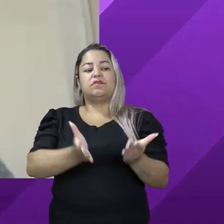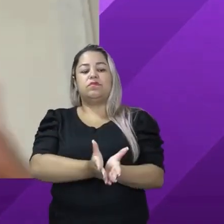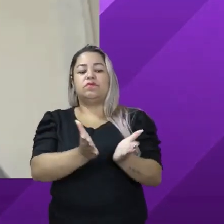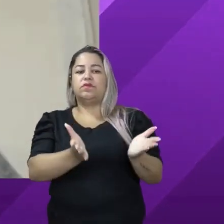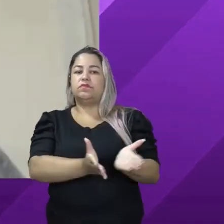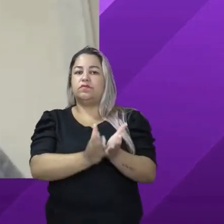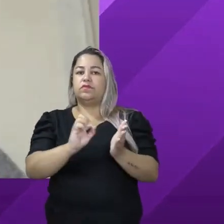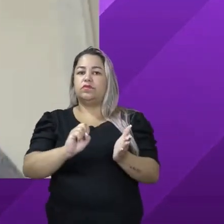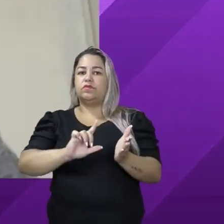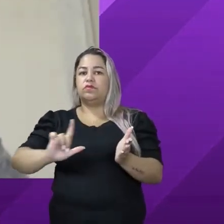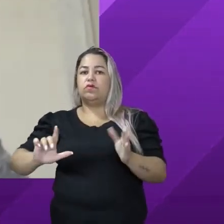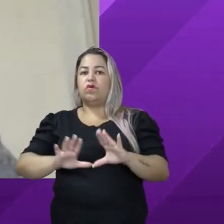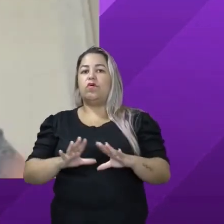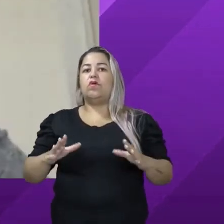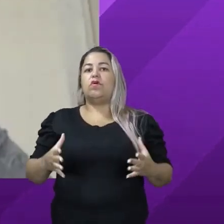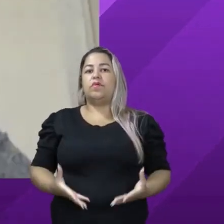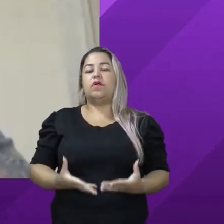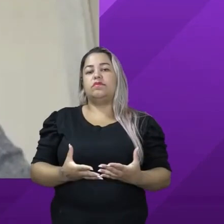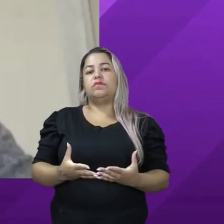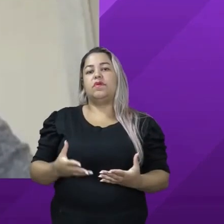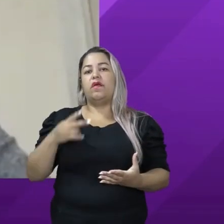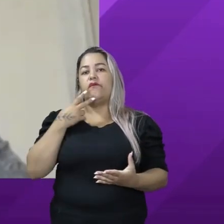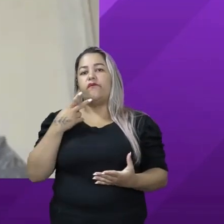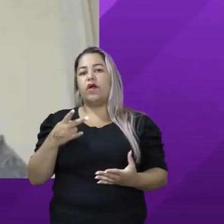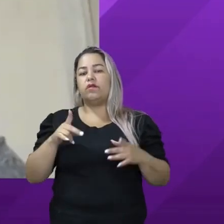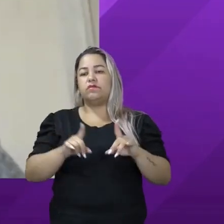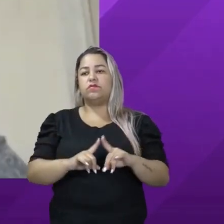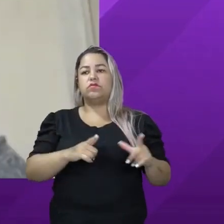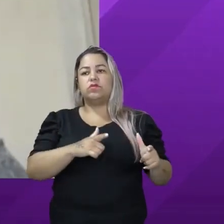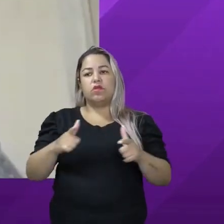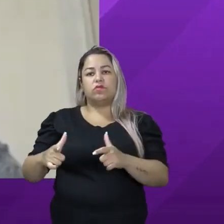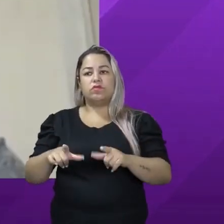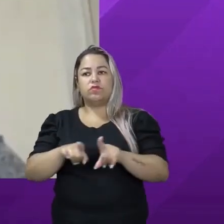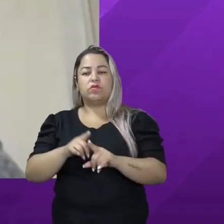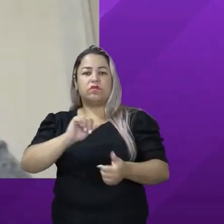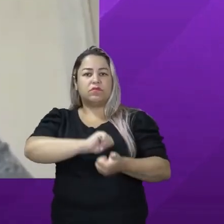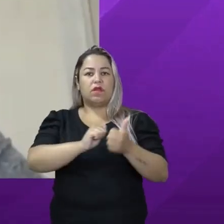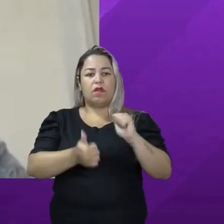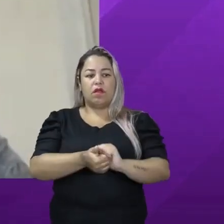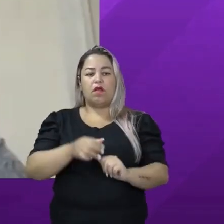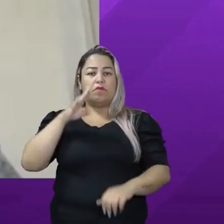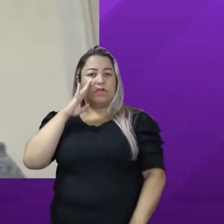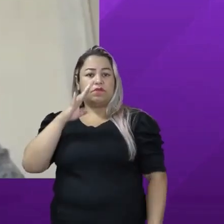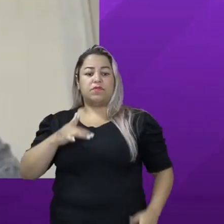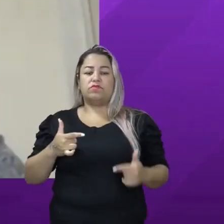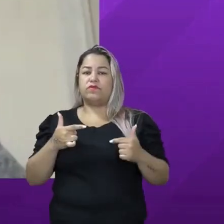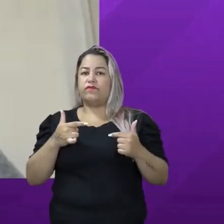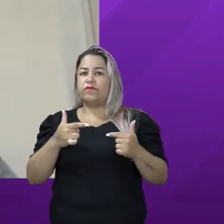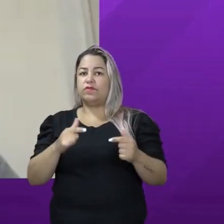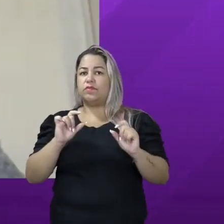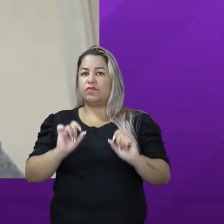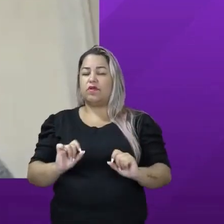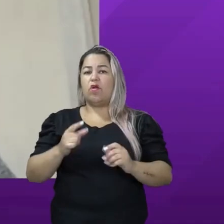sul global, precisam ter voz e protagonismo nas ações diretas de mitigação, de adaptação, mas principalmente de enfrentamento